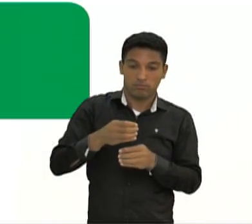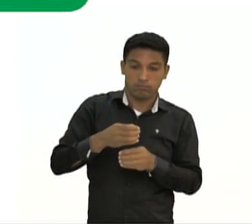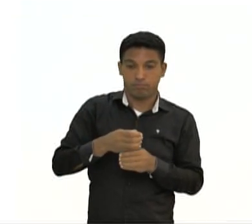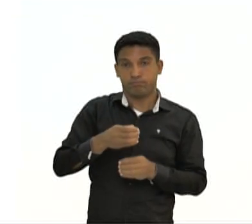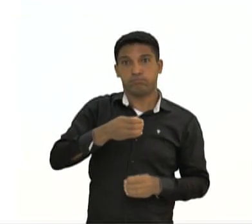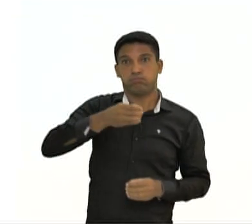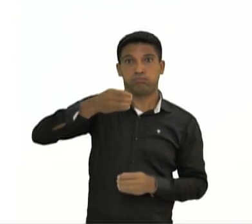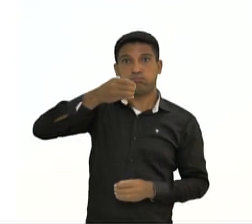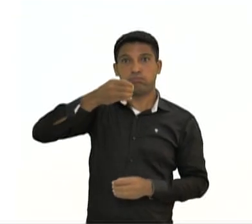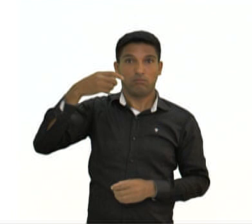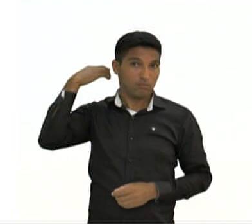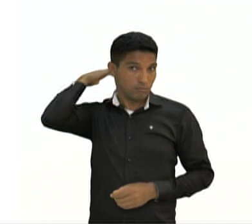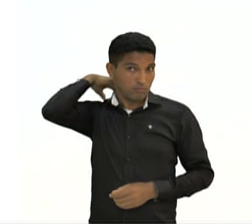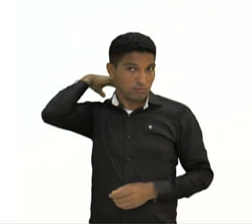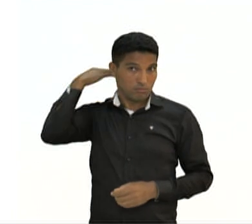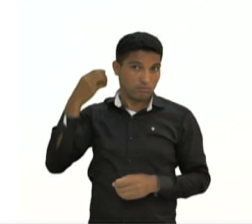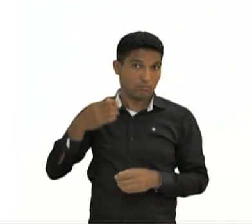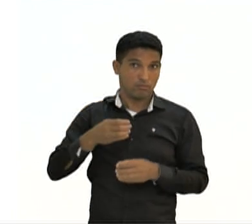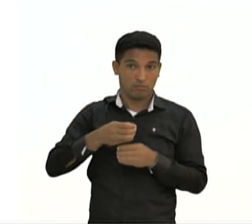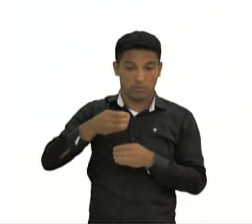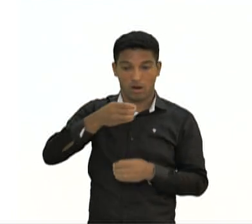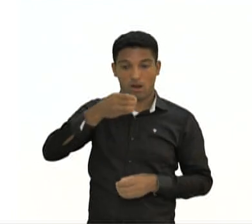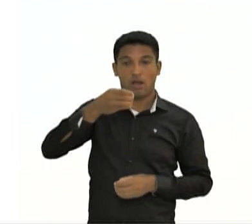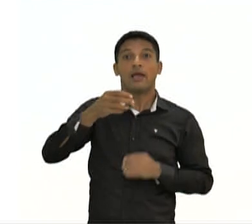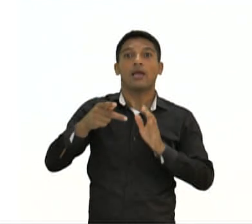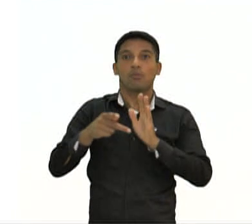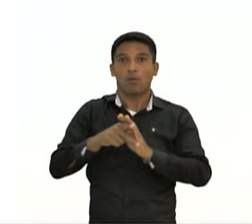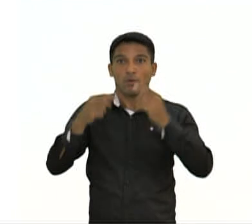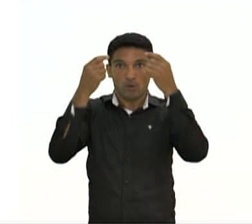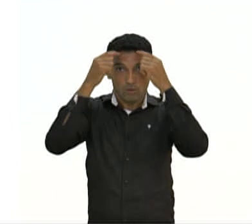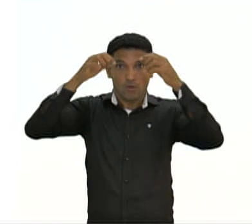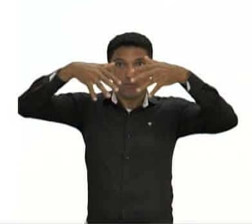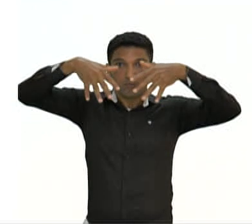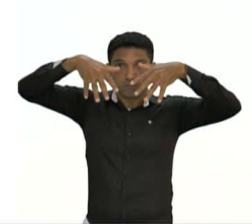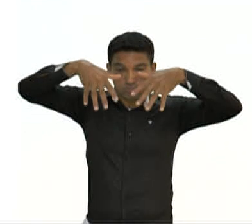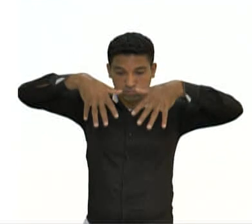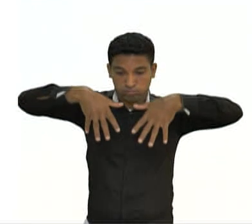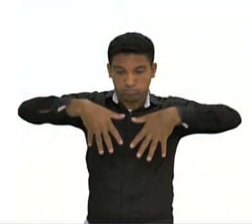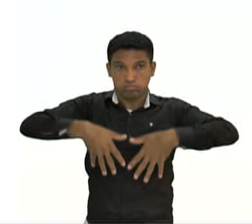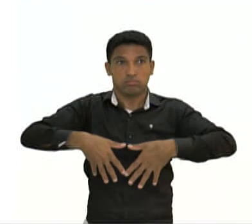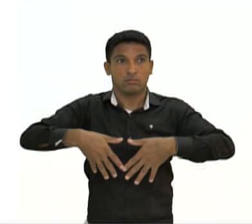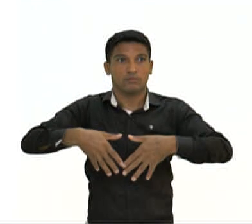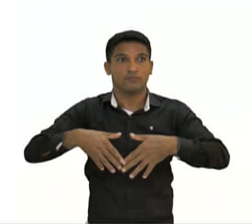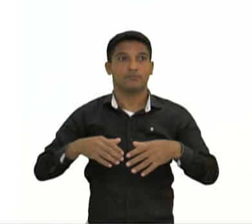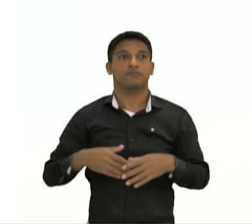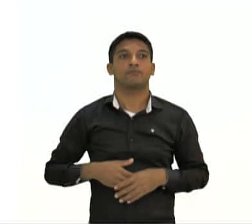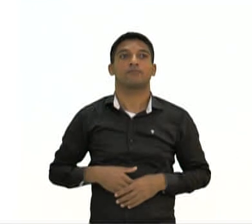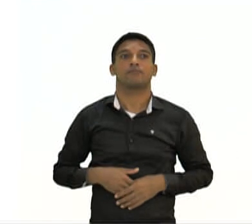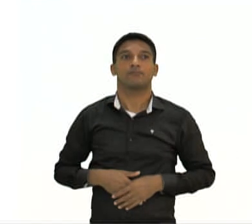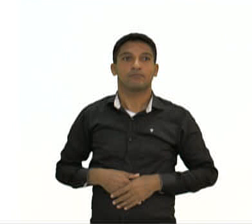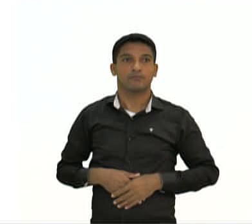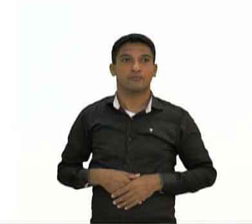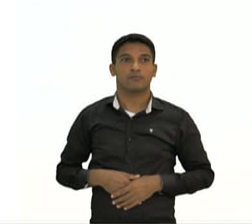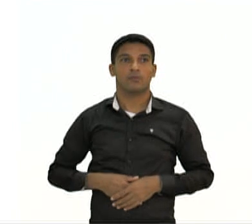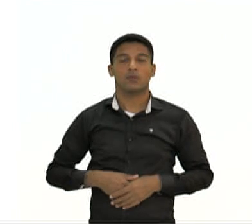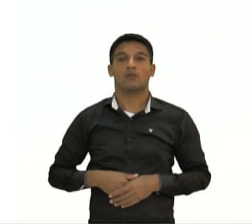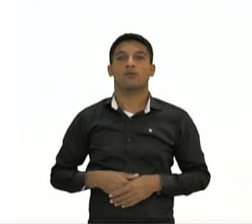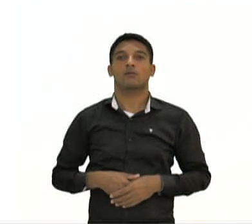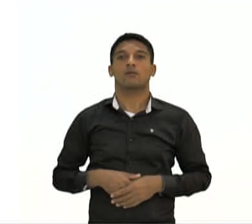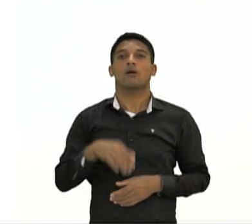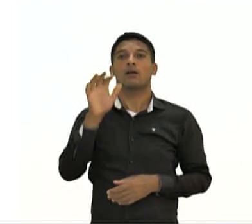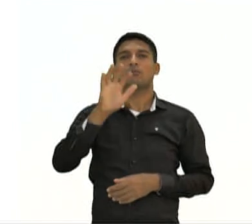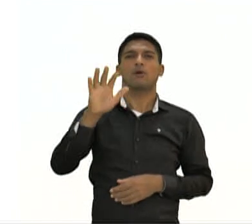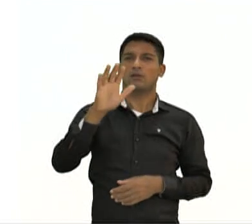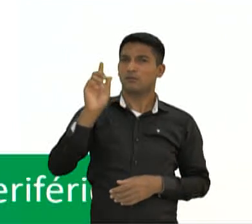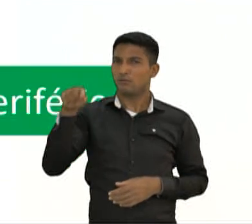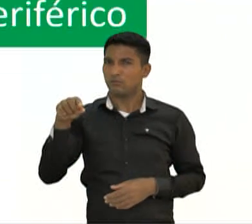está representando o sistema nervoso central. E agora esse desenho aqui, central ou periférico, pessoal?